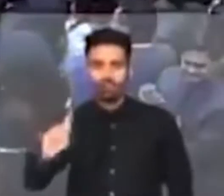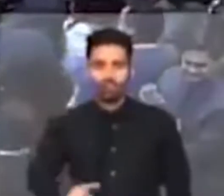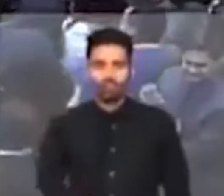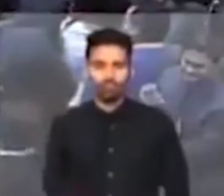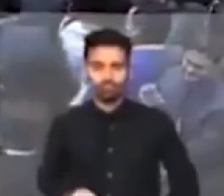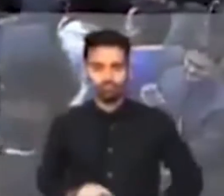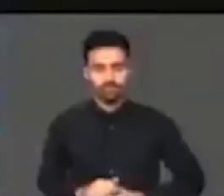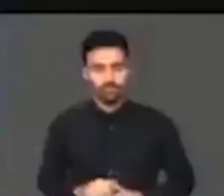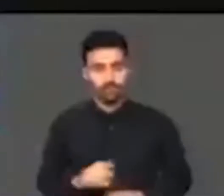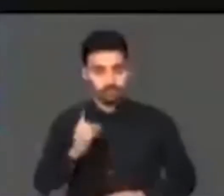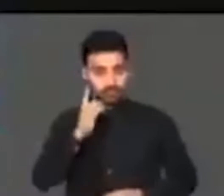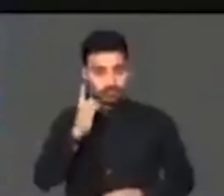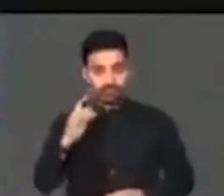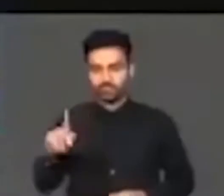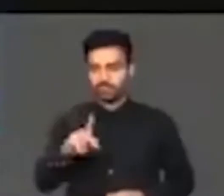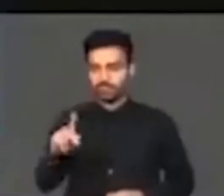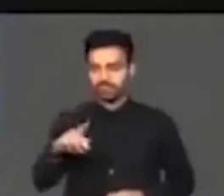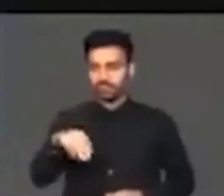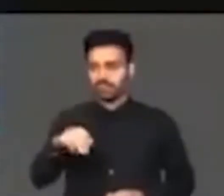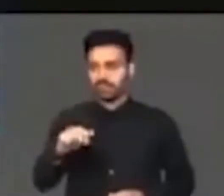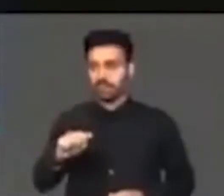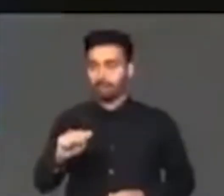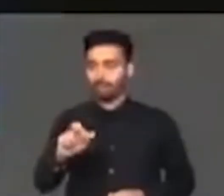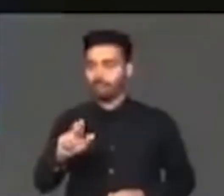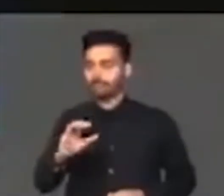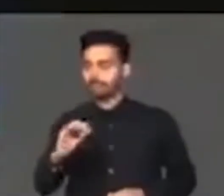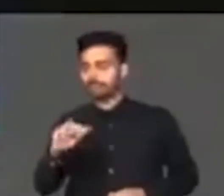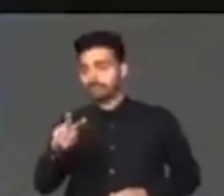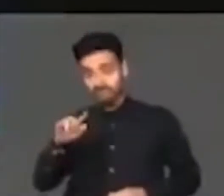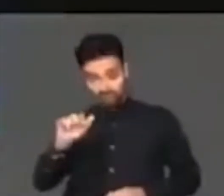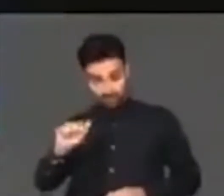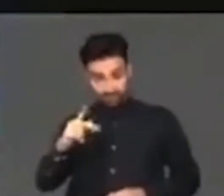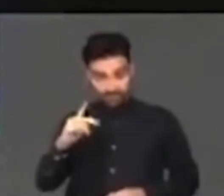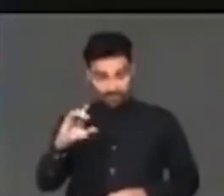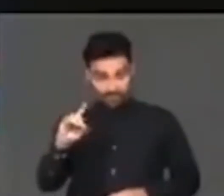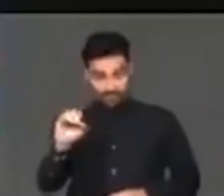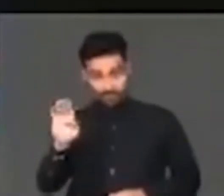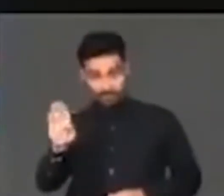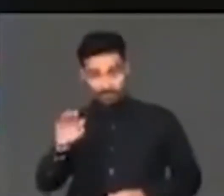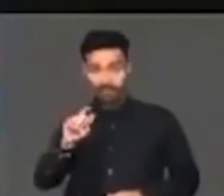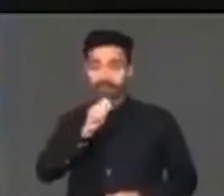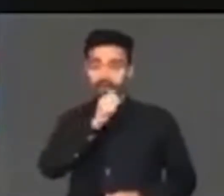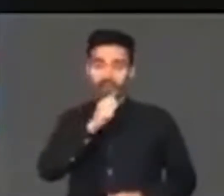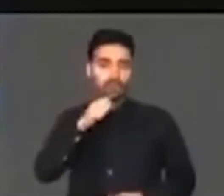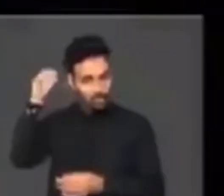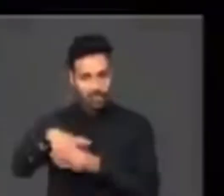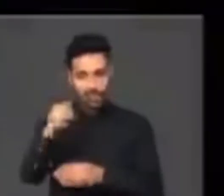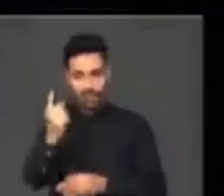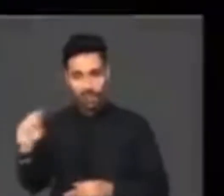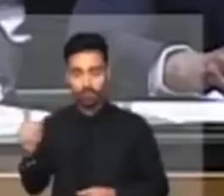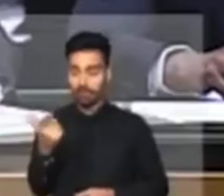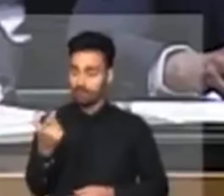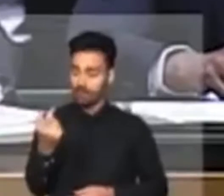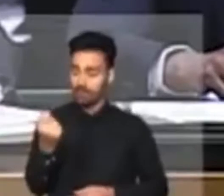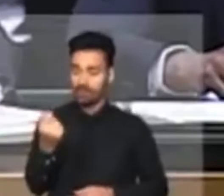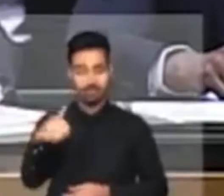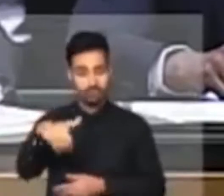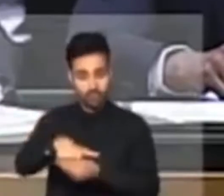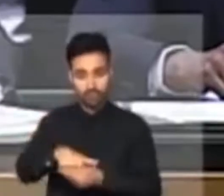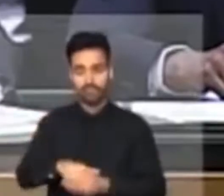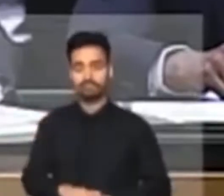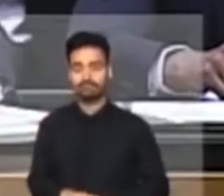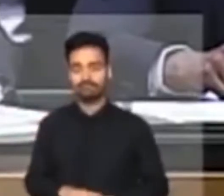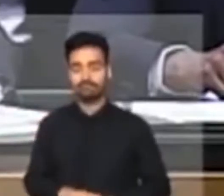Deputada professora Marcivânia, do PCdoB do Amapá. Não. Vladimir